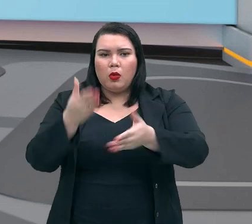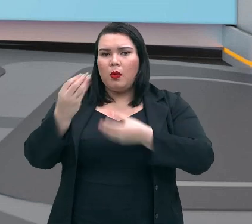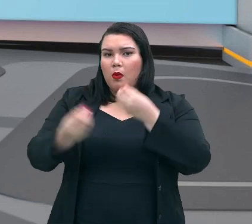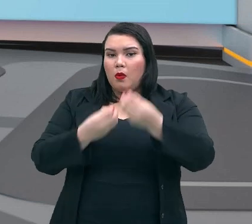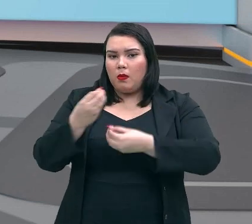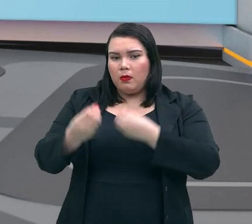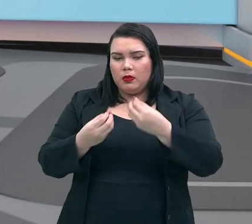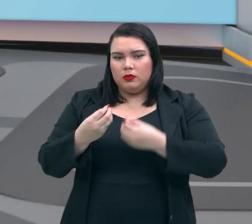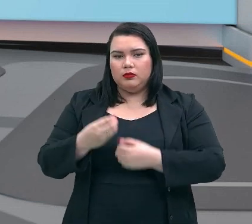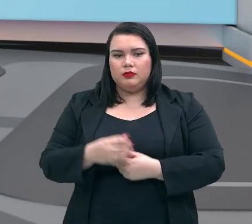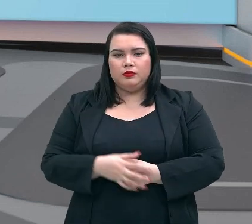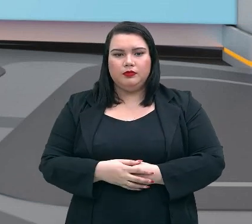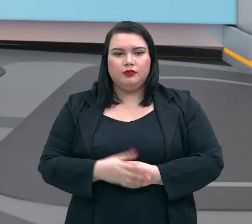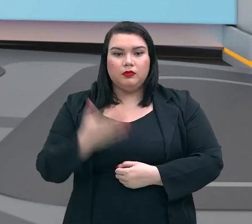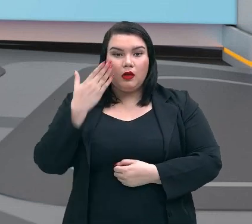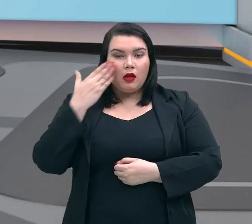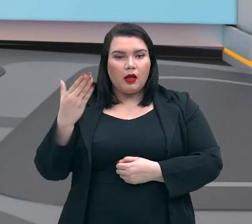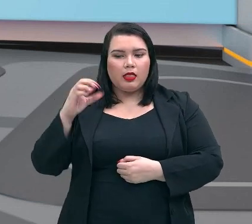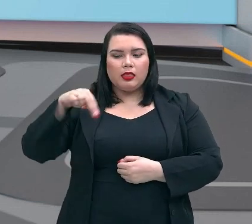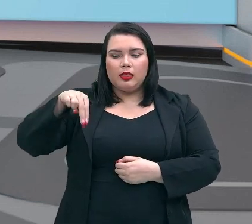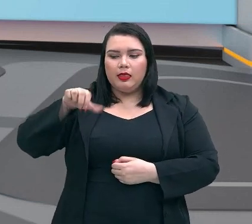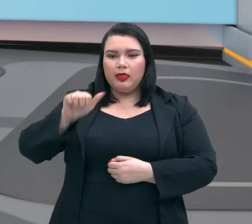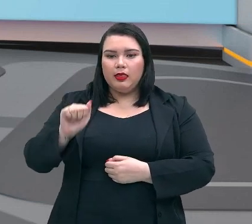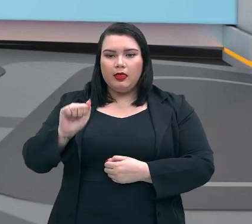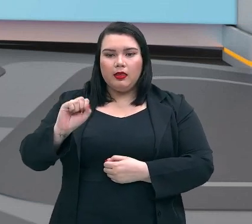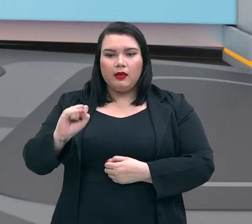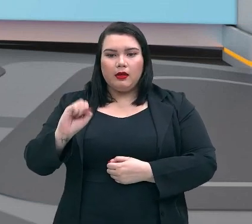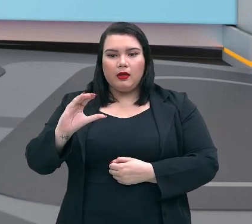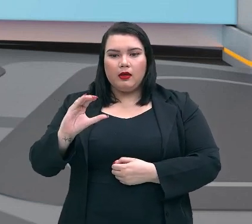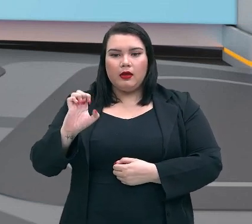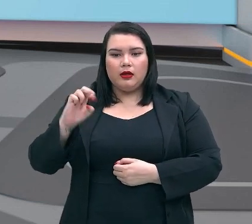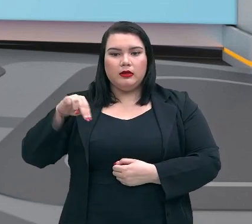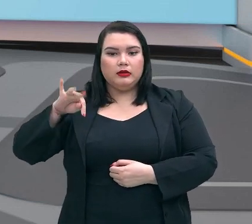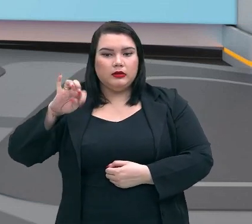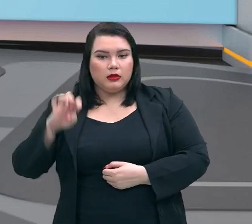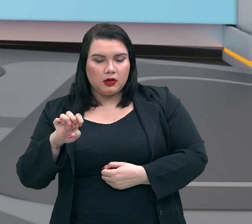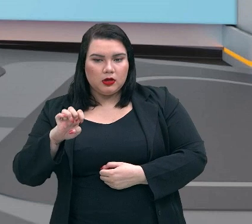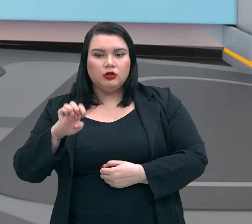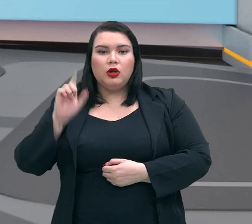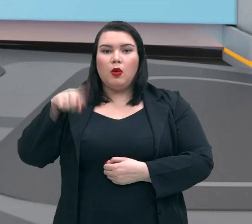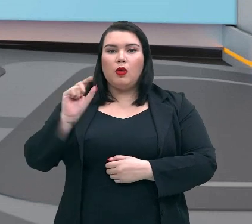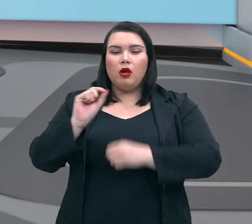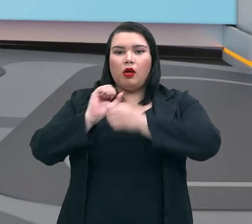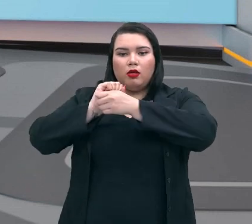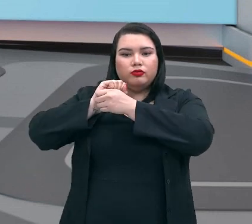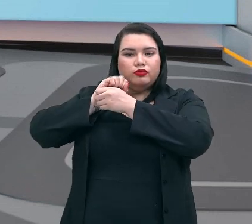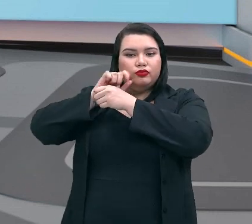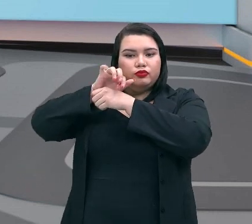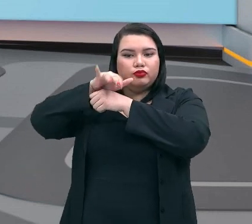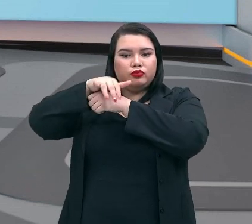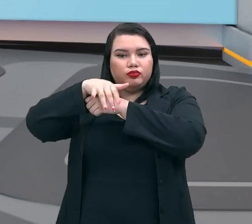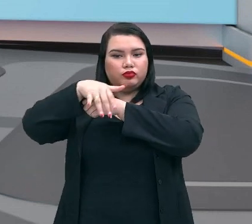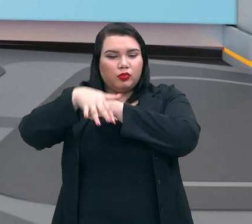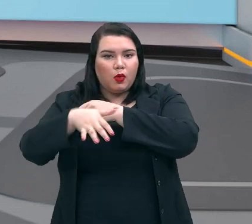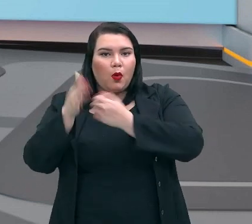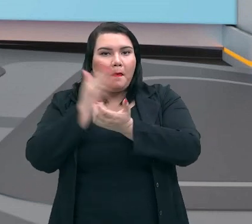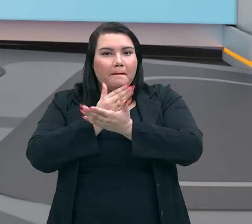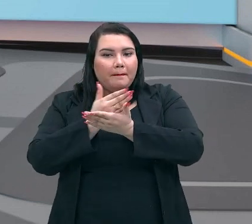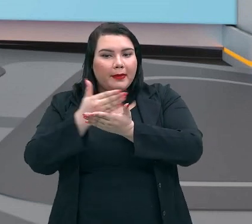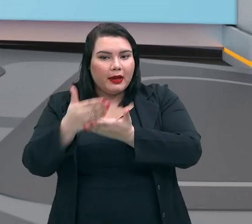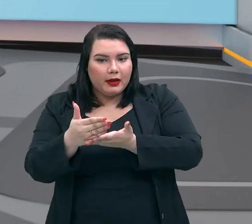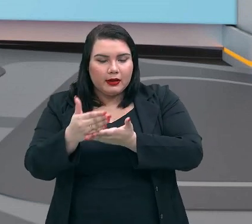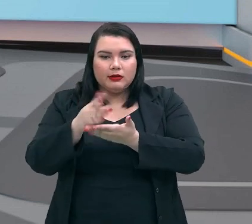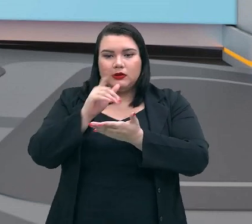de verificar aqui, né, a nascente, né, que vai ser a cabeceira, né, um local onde o rio ele acaba nascendo. Já